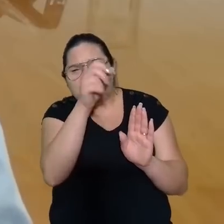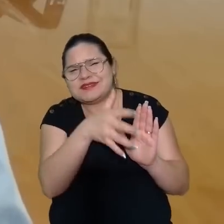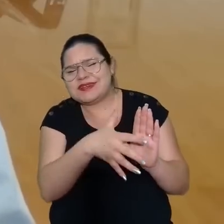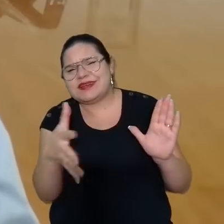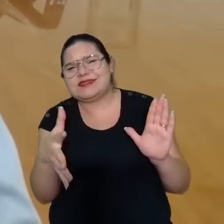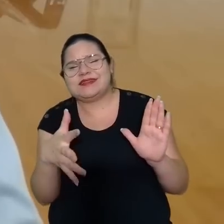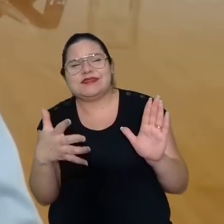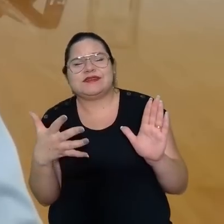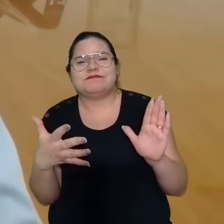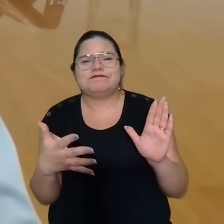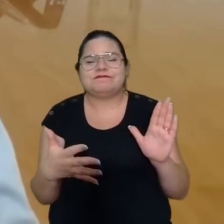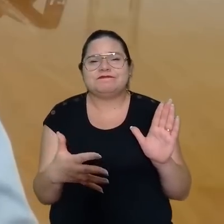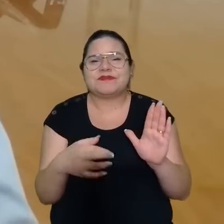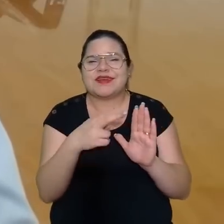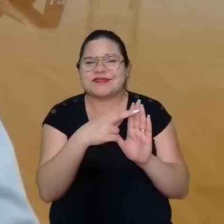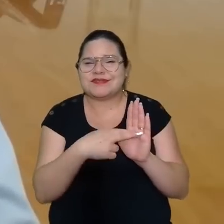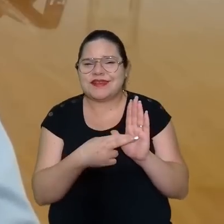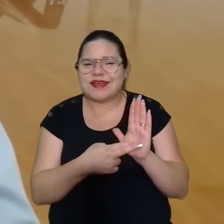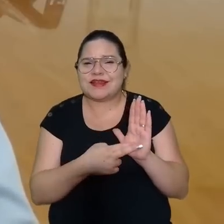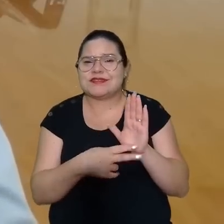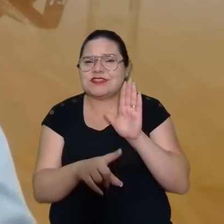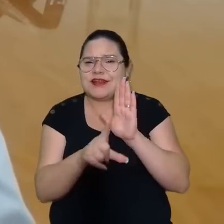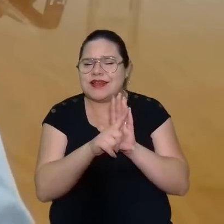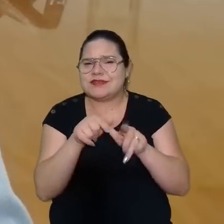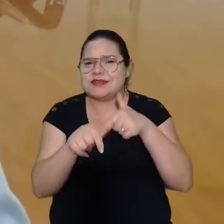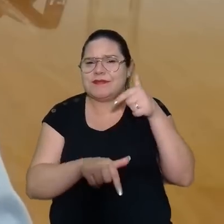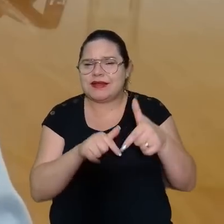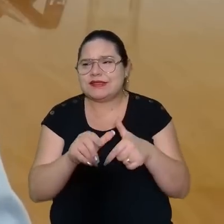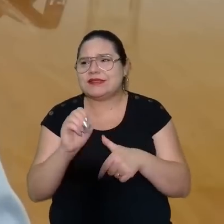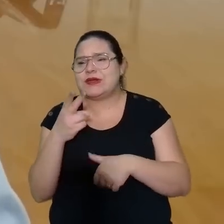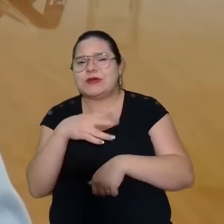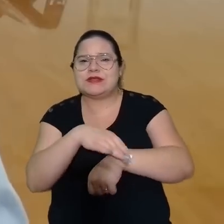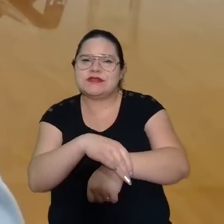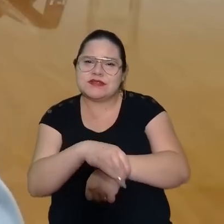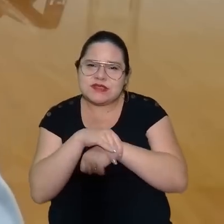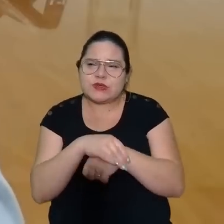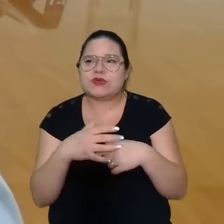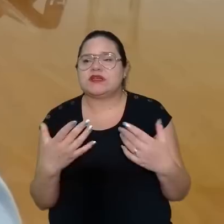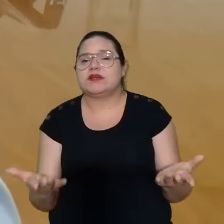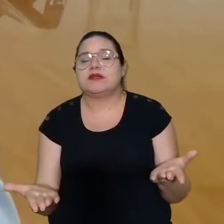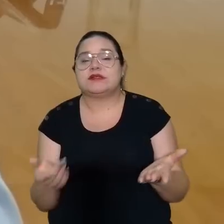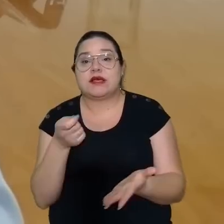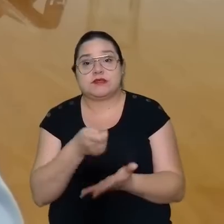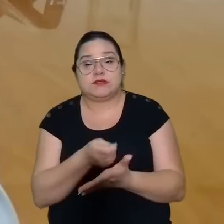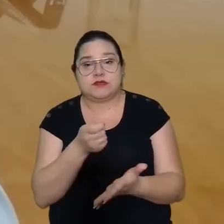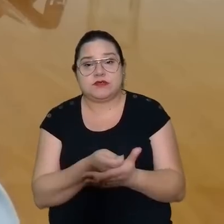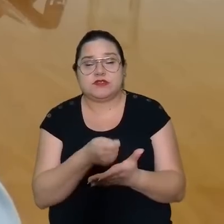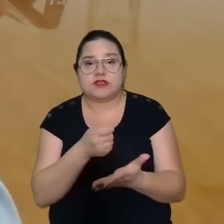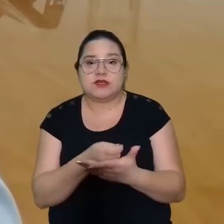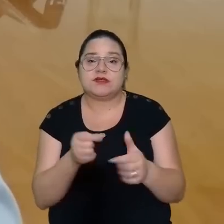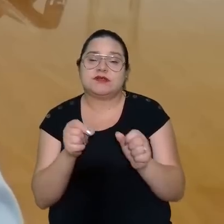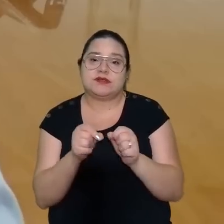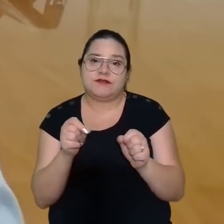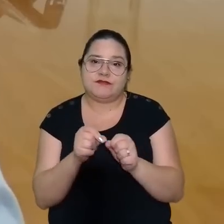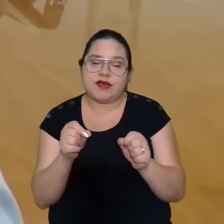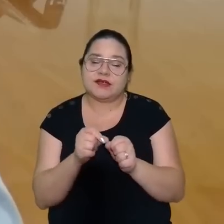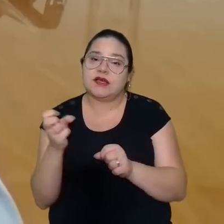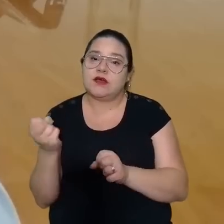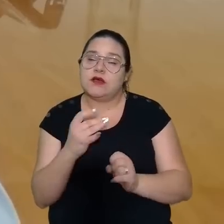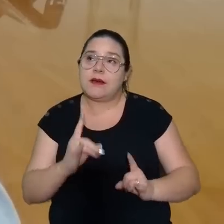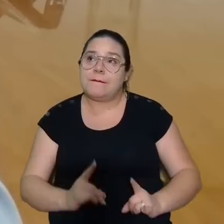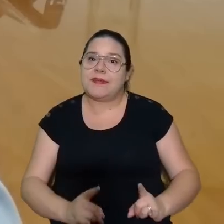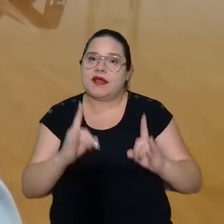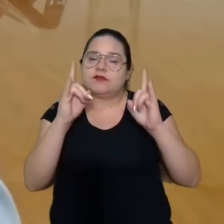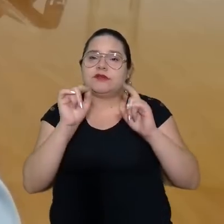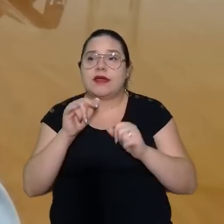as normas, diria, trabalhista ou de segurança, que as exigências que se fazem em instalações que hoje são maiores no Brasil do que